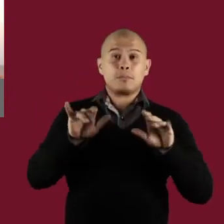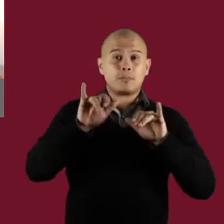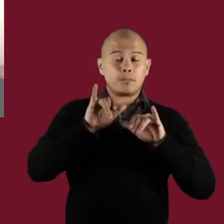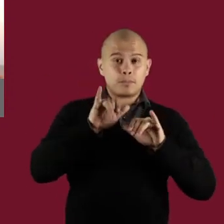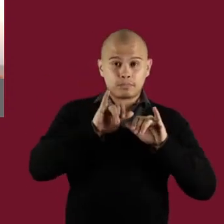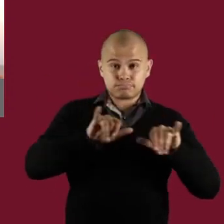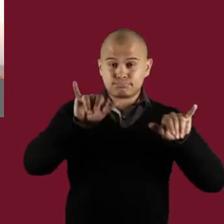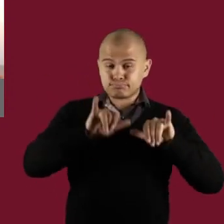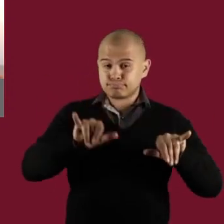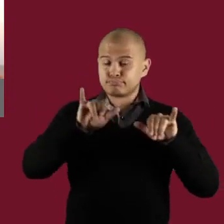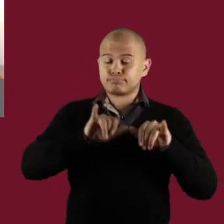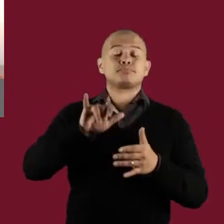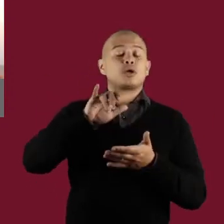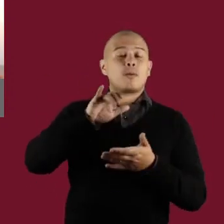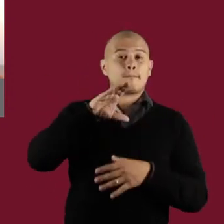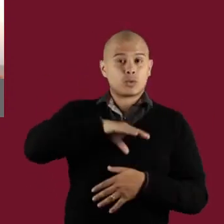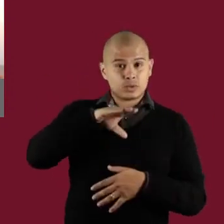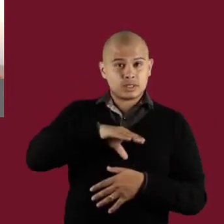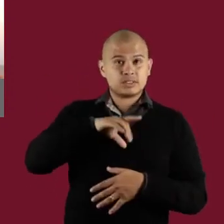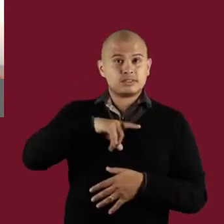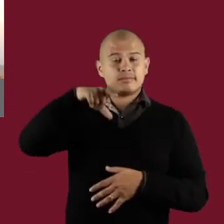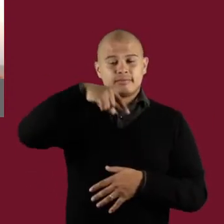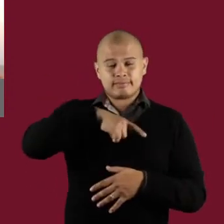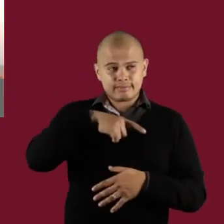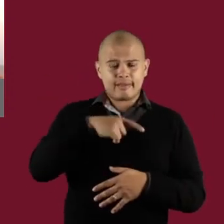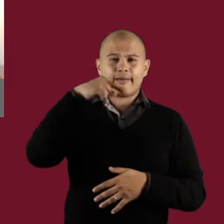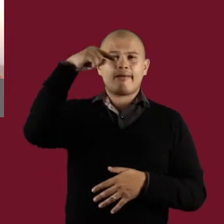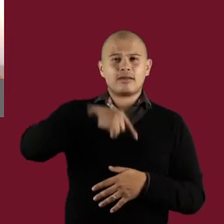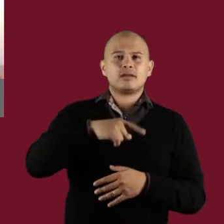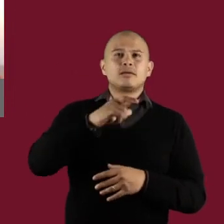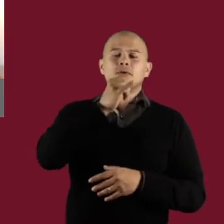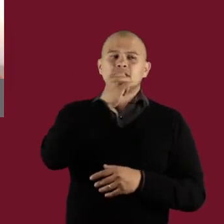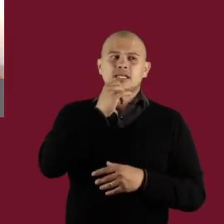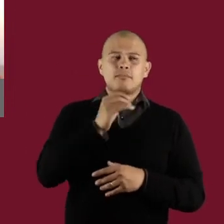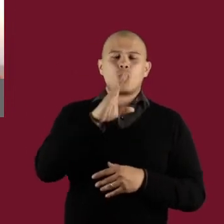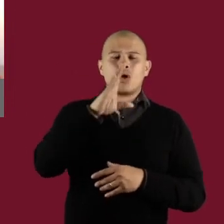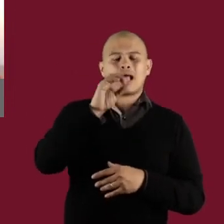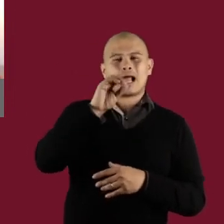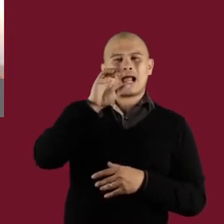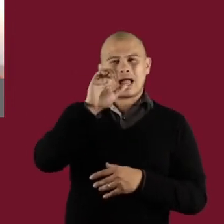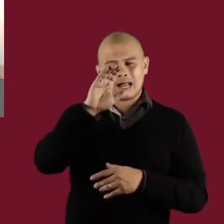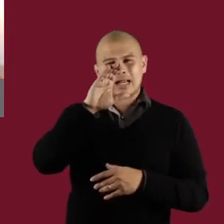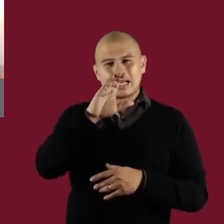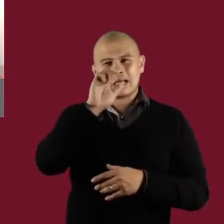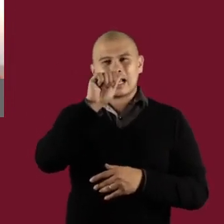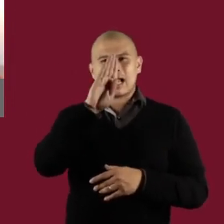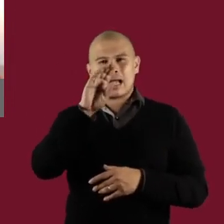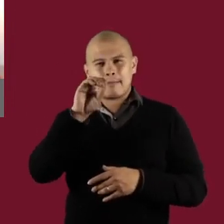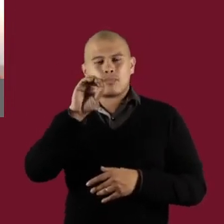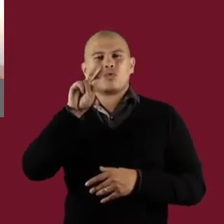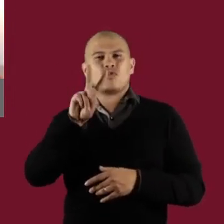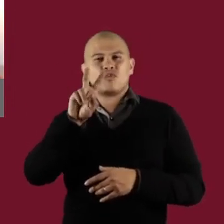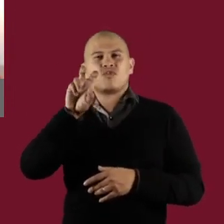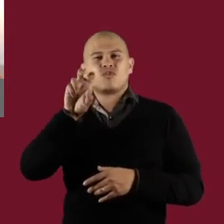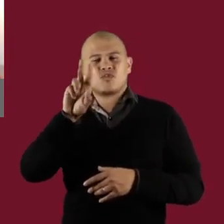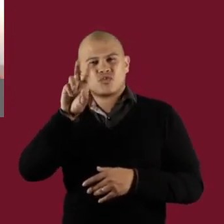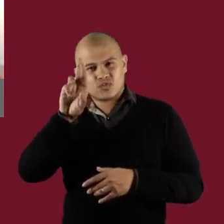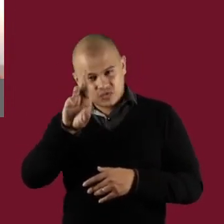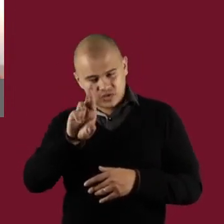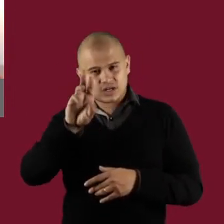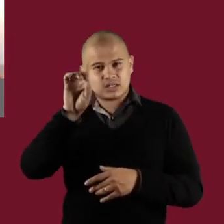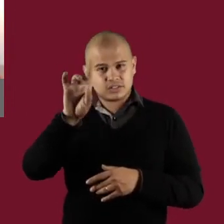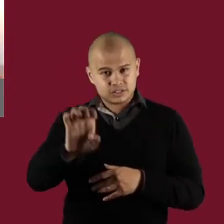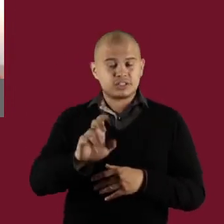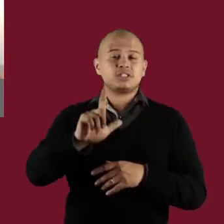Unidos, onde existem mais cabo-verdianos que em Cabo Verde, como nós sabemos, onde existe uma diáspora enorme de portugueses,